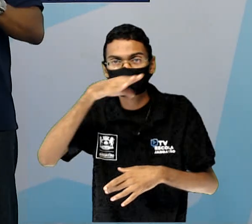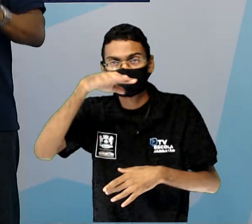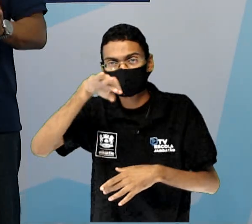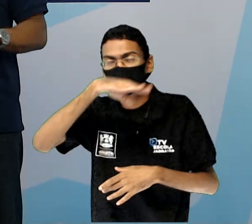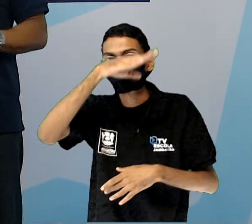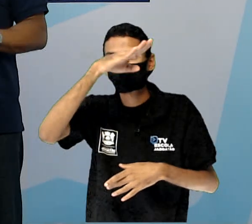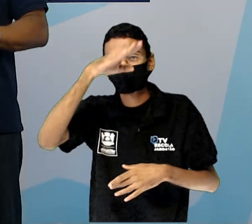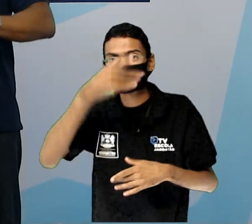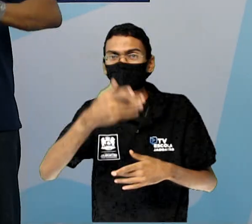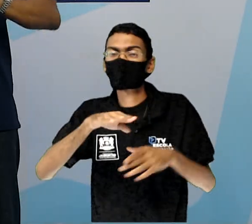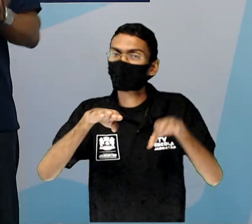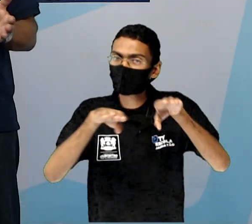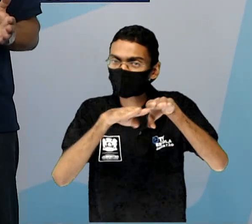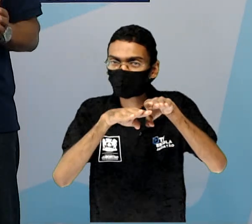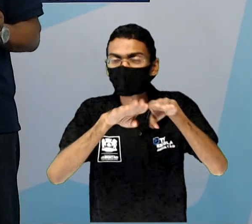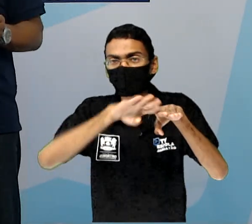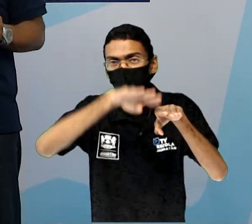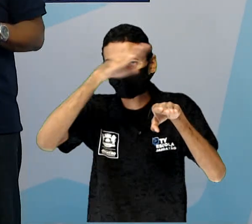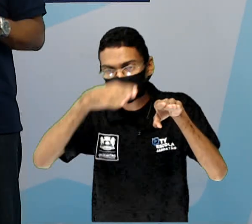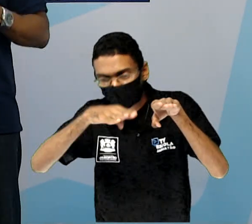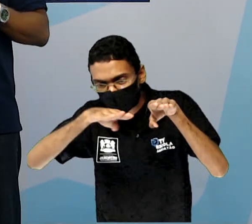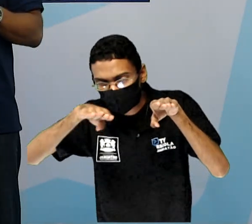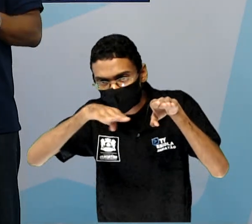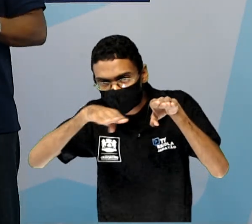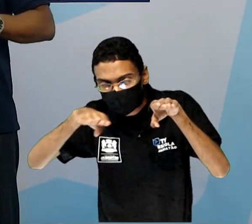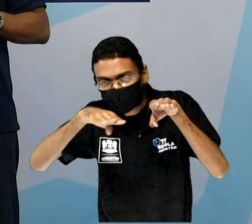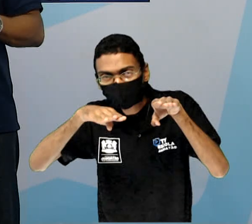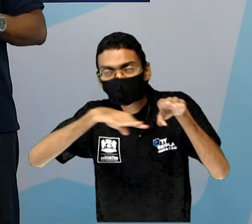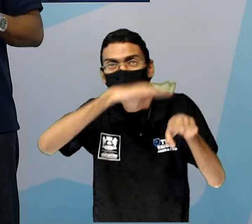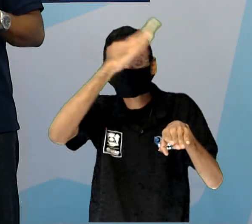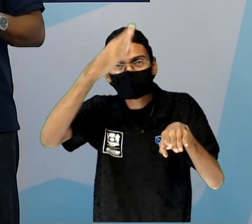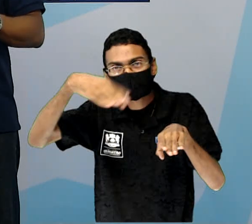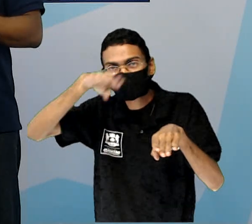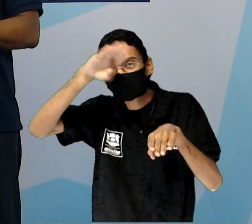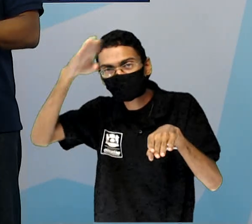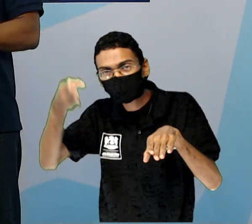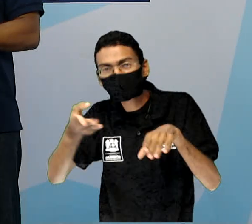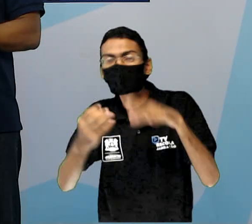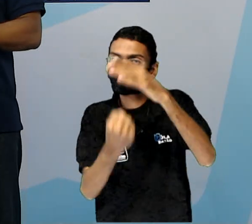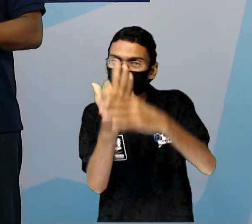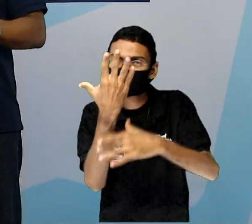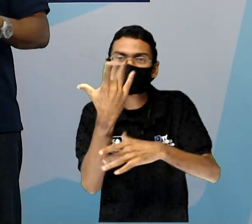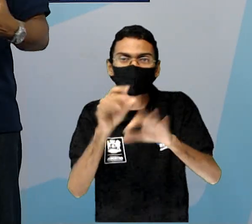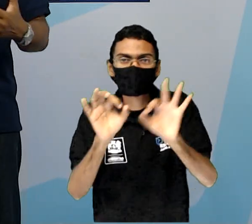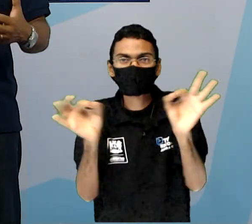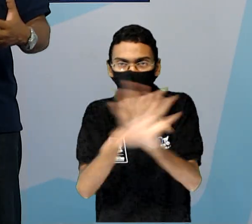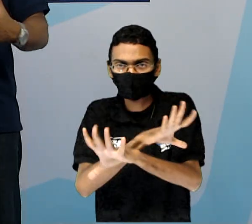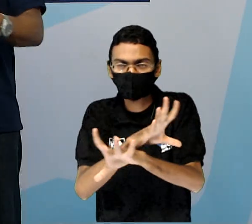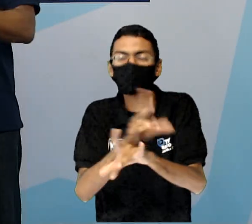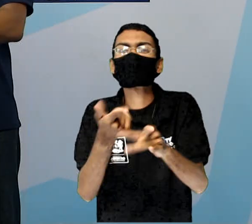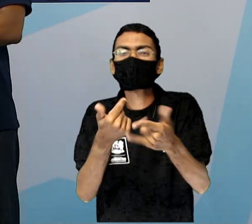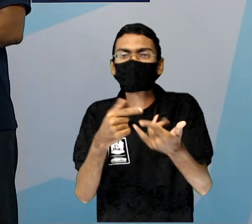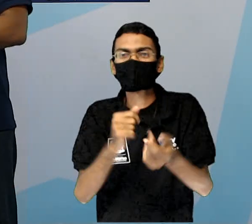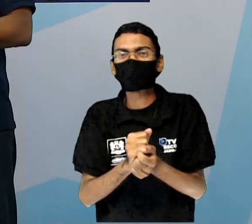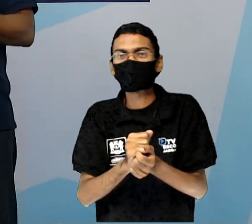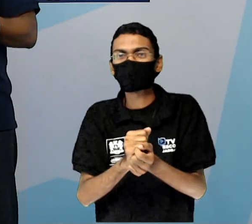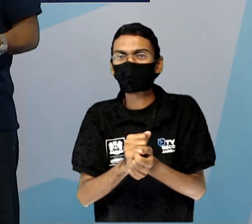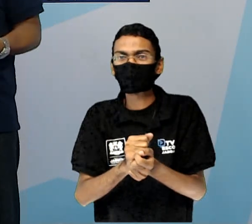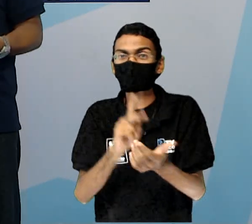relevo, só esses conhecimentos que a gente chamaria de básico do básico. Não esqueça que cada uma dessas formações, como por